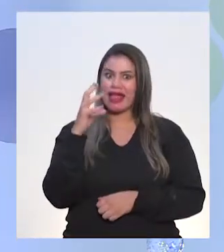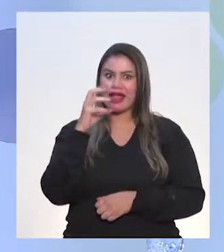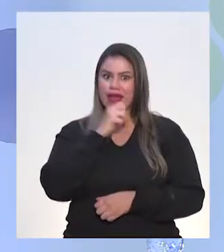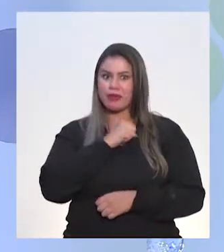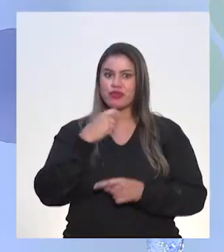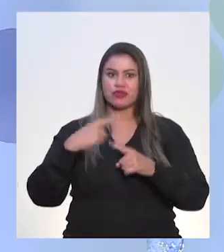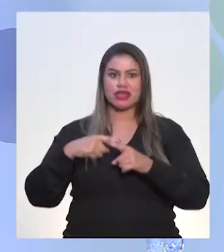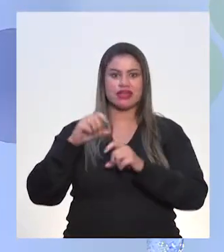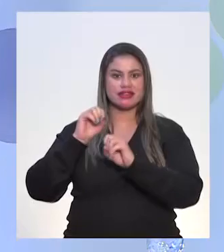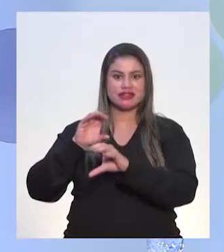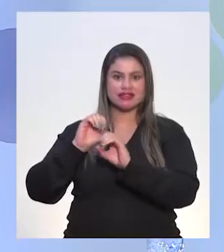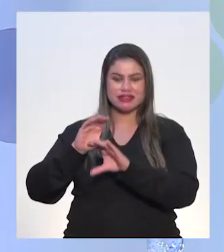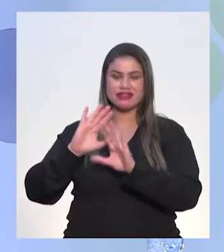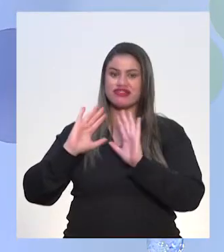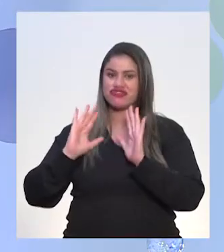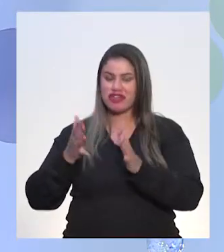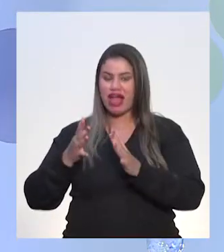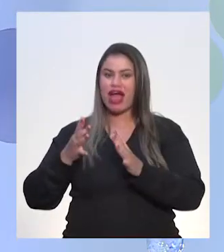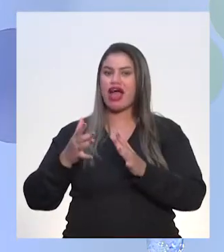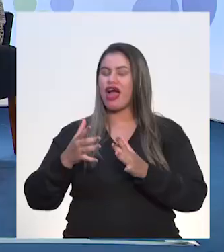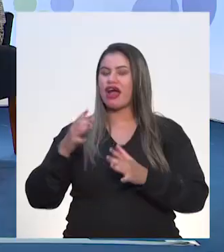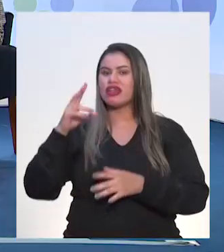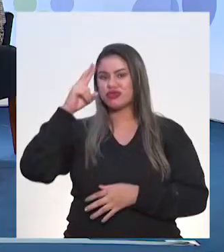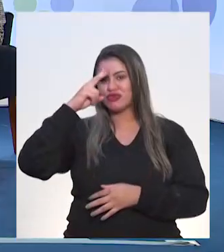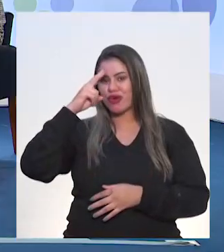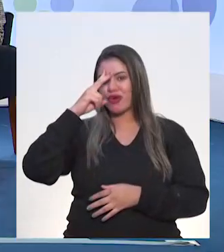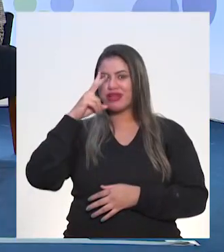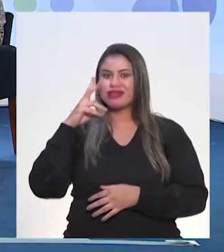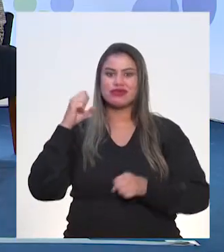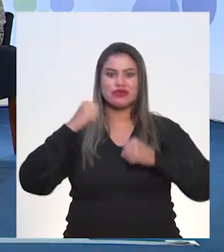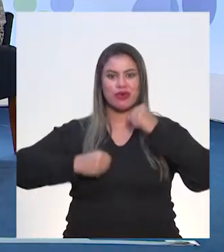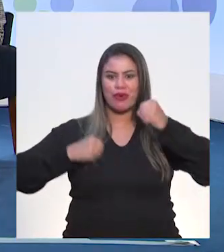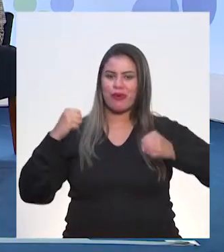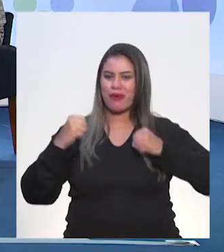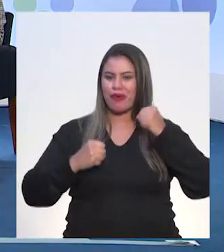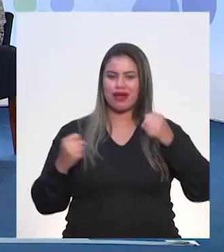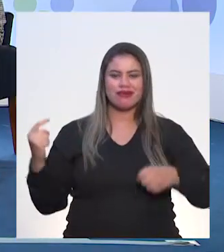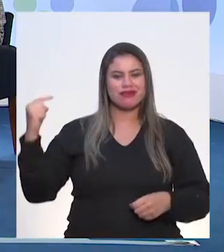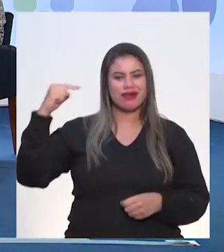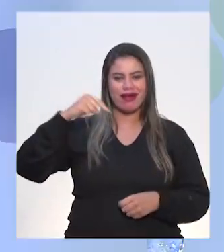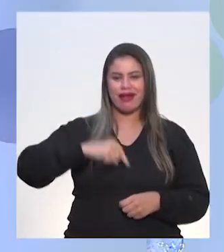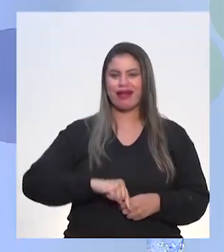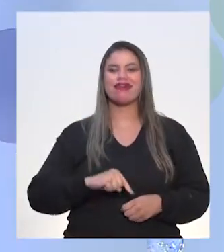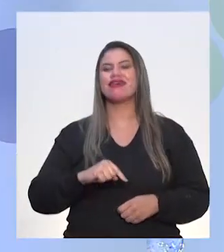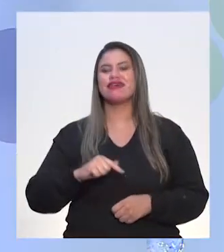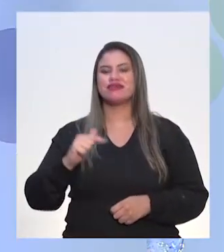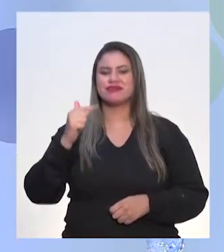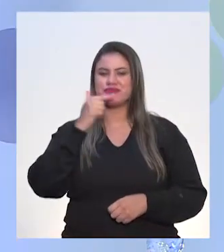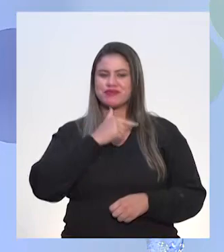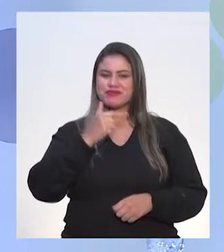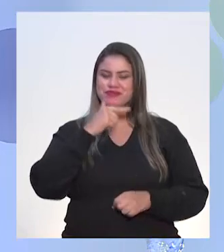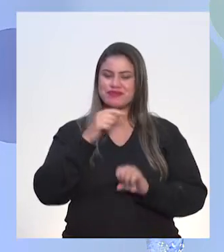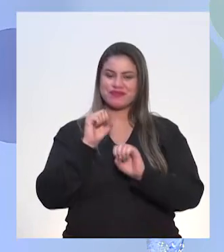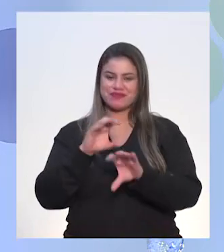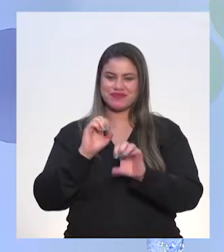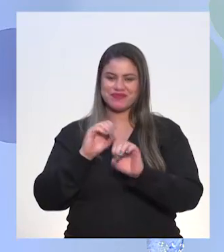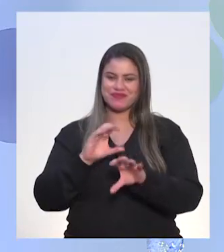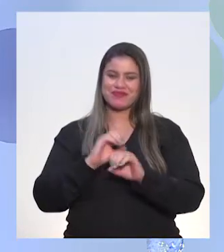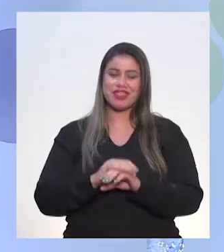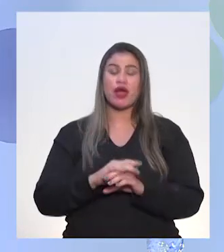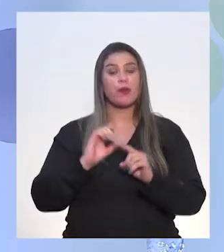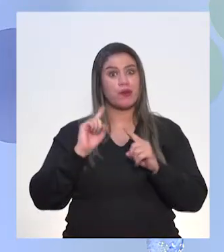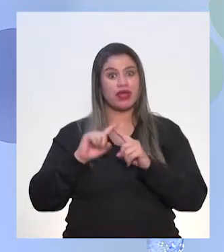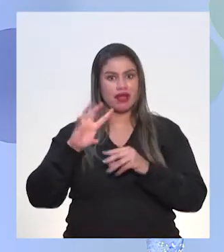intensivão né que você tava dando aula agora pouco né de história e ela correu para participar dessa aula até porque ela tem